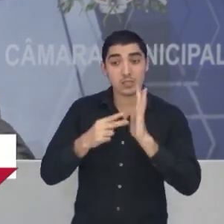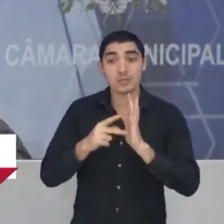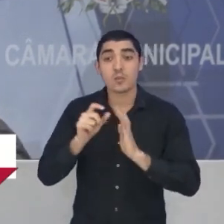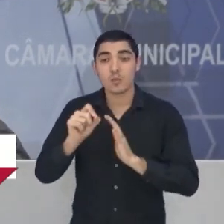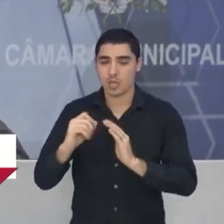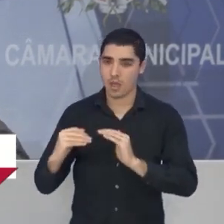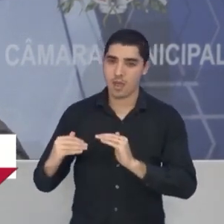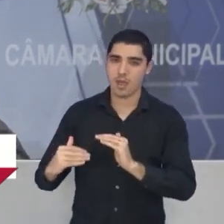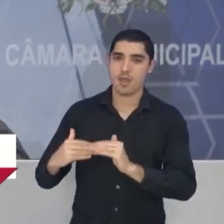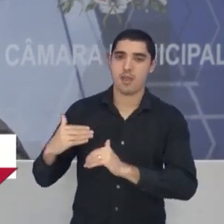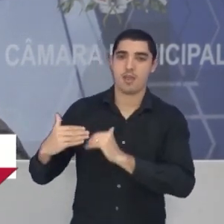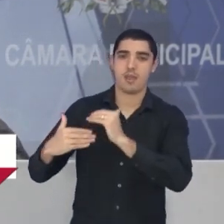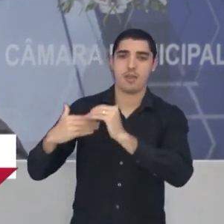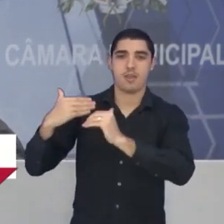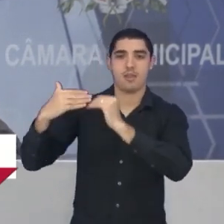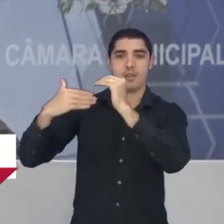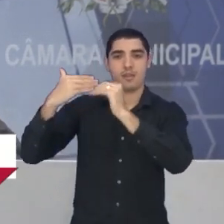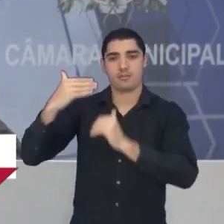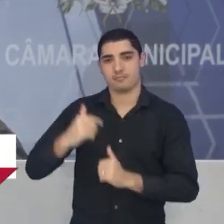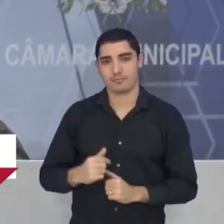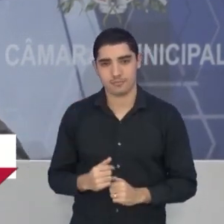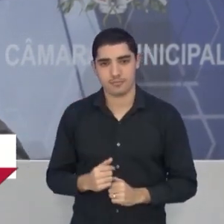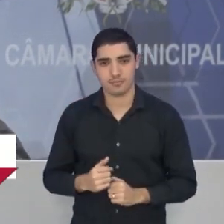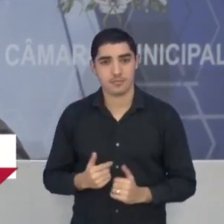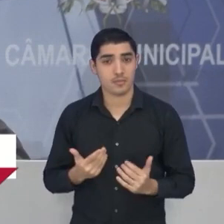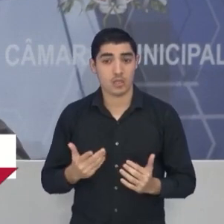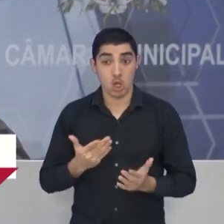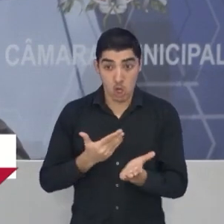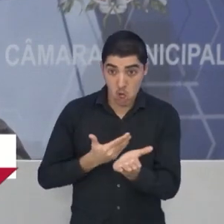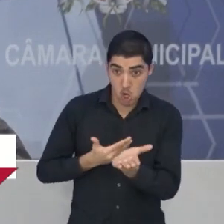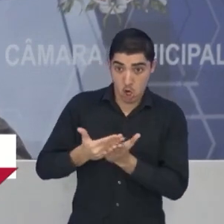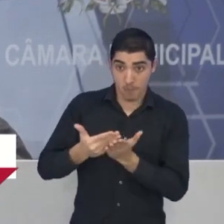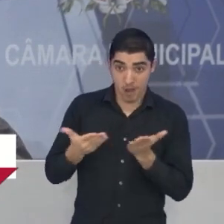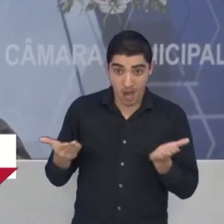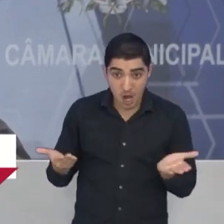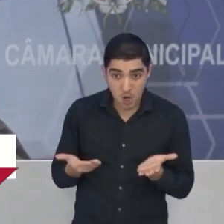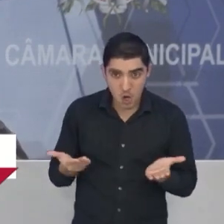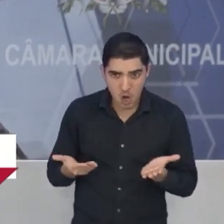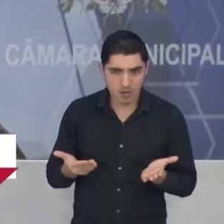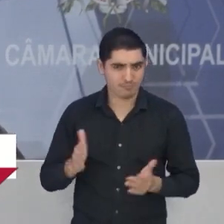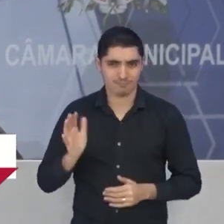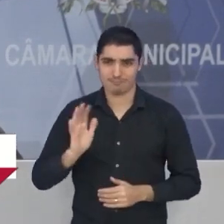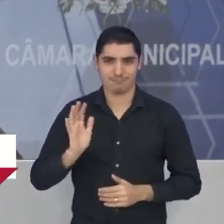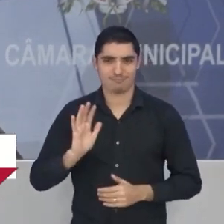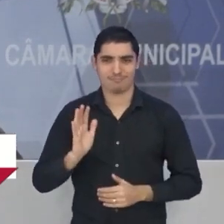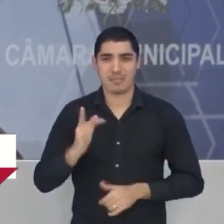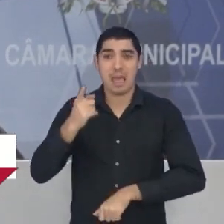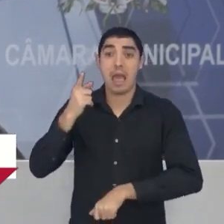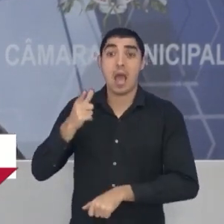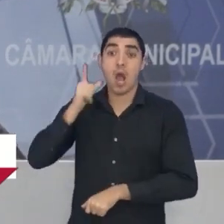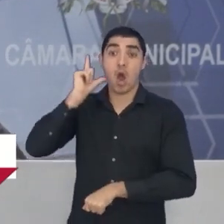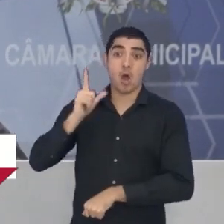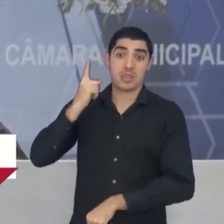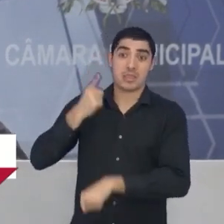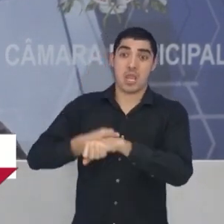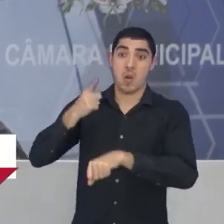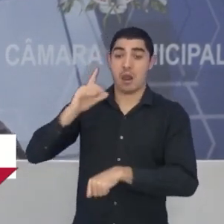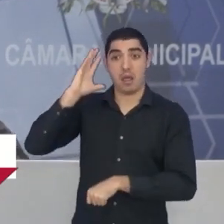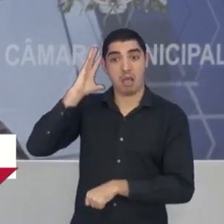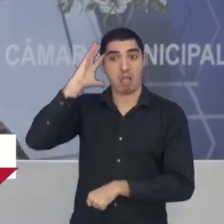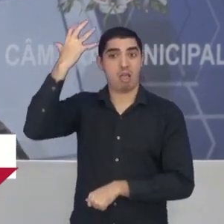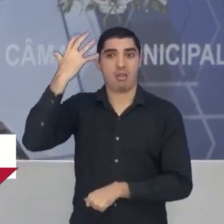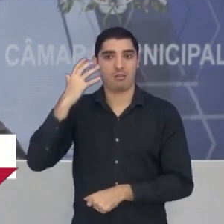administração e não se iniciou agora Tribunal de Contas não criou nada Tribunal de Contas